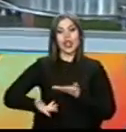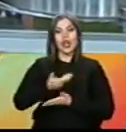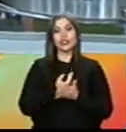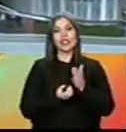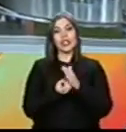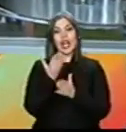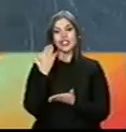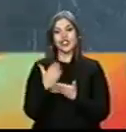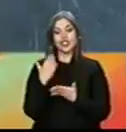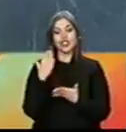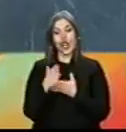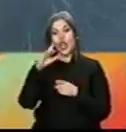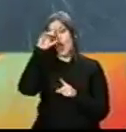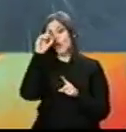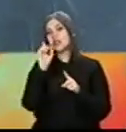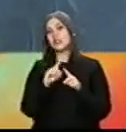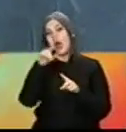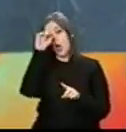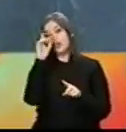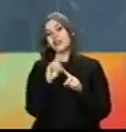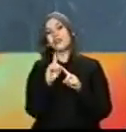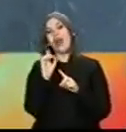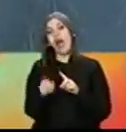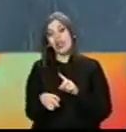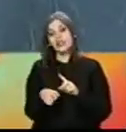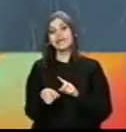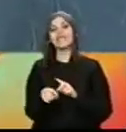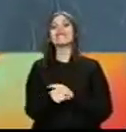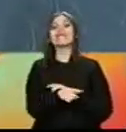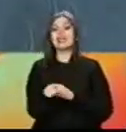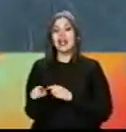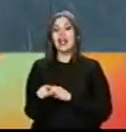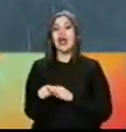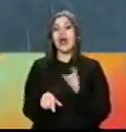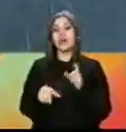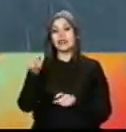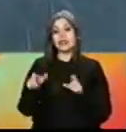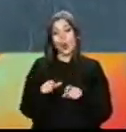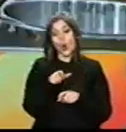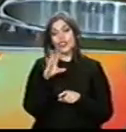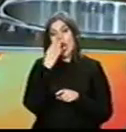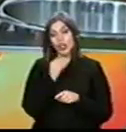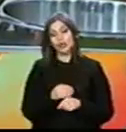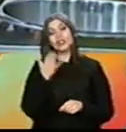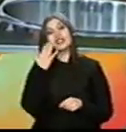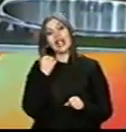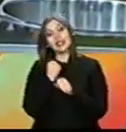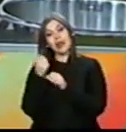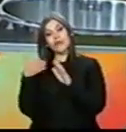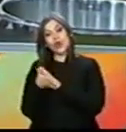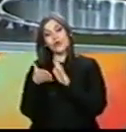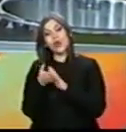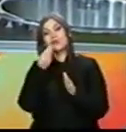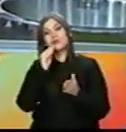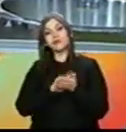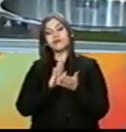academia, para os conseguirmos empregar. Pois, integrar no mercado de trabalho. Onde tínhamos um restaurante aberto